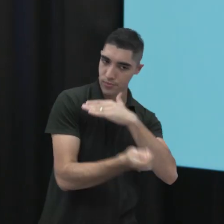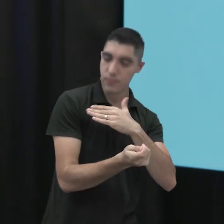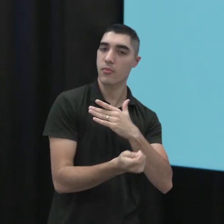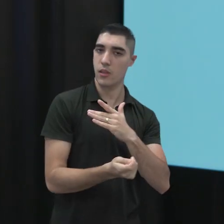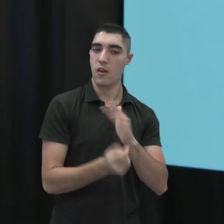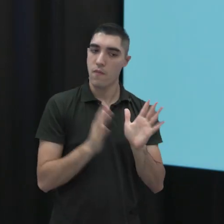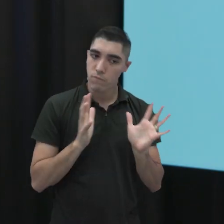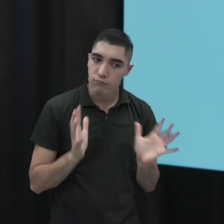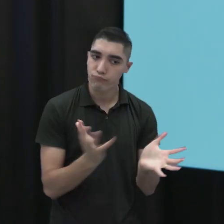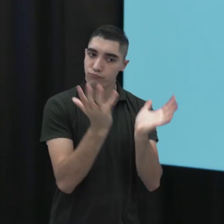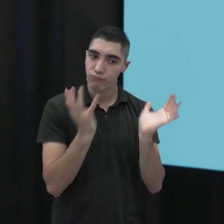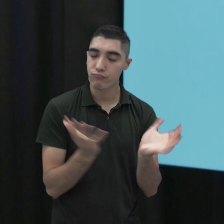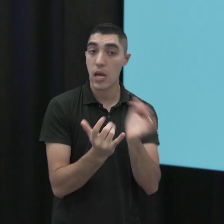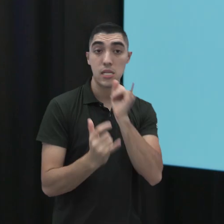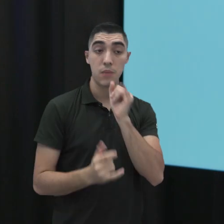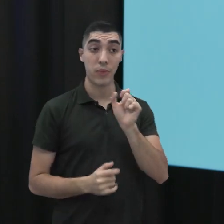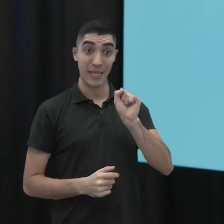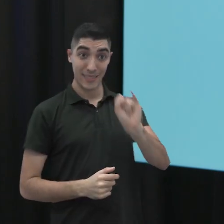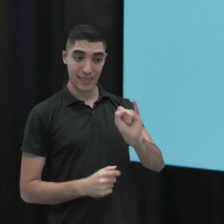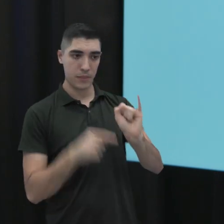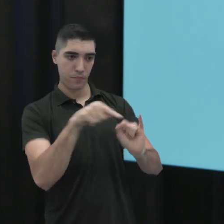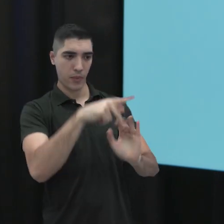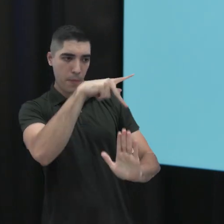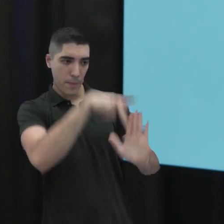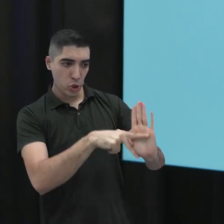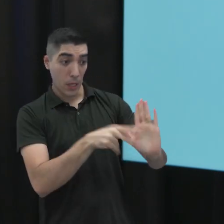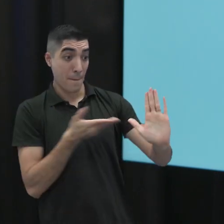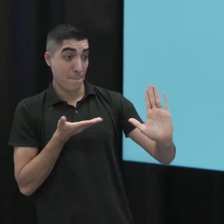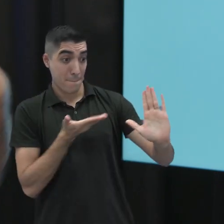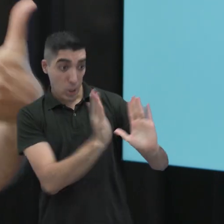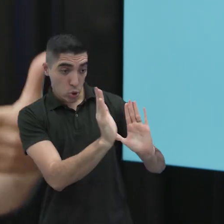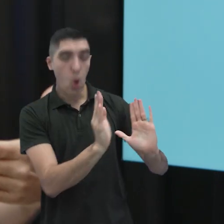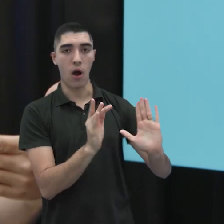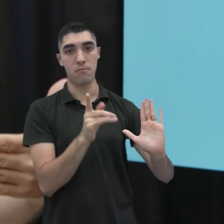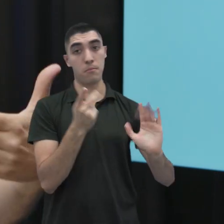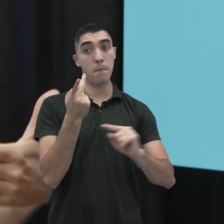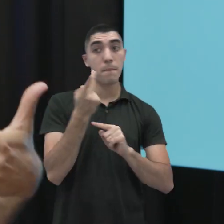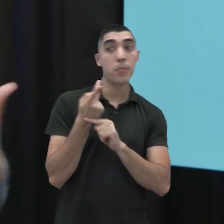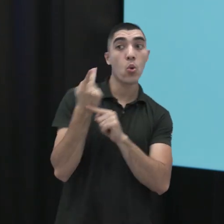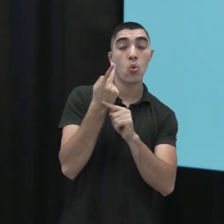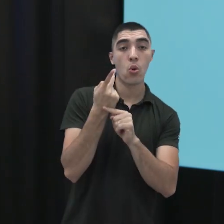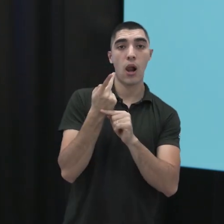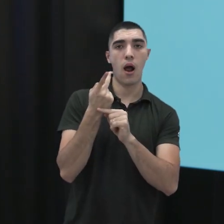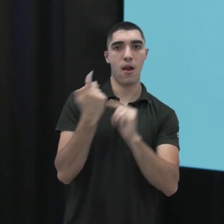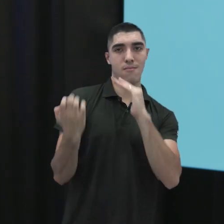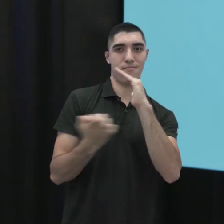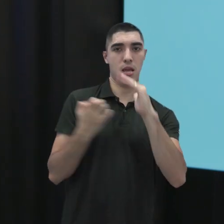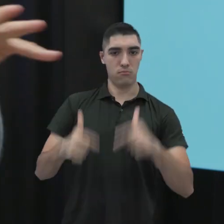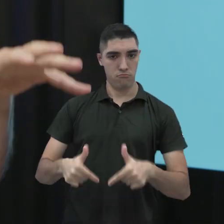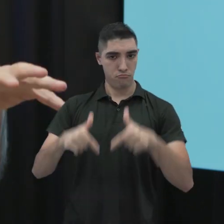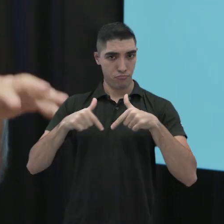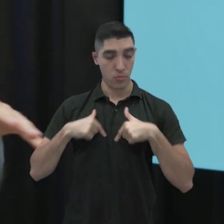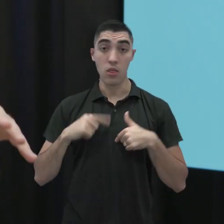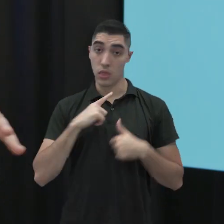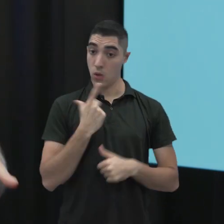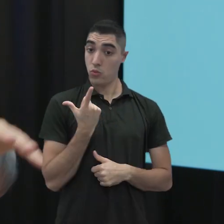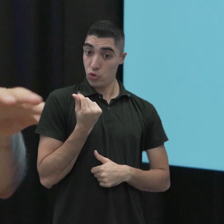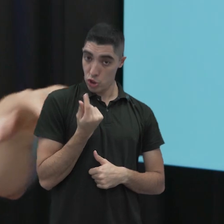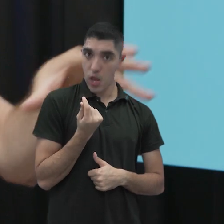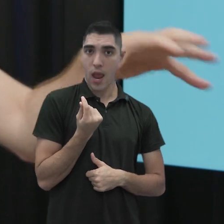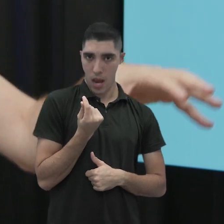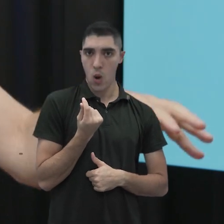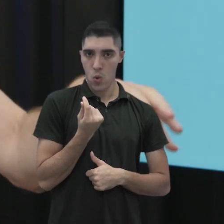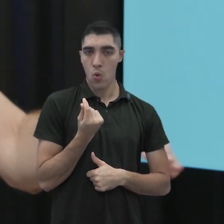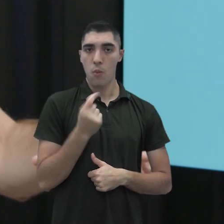você tem que depois de aprovado o projeto ir atrás de um patrocínio, né? Você tem um incentivo fiscal para